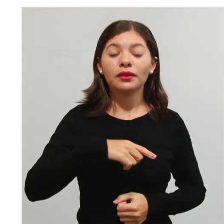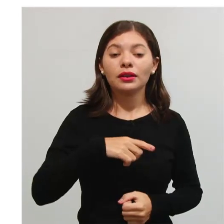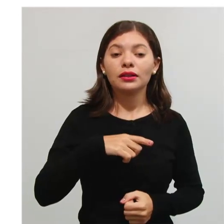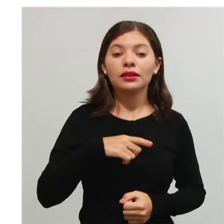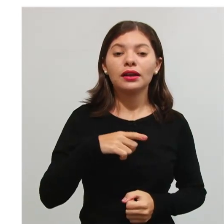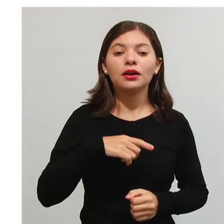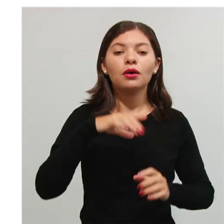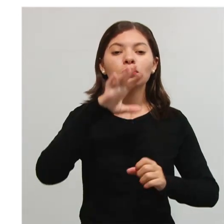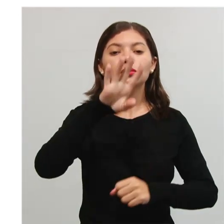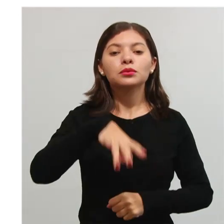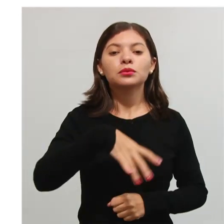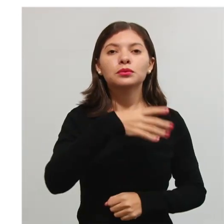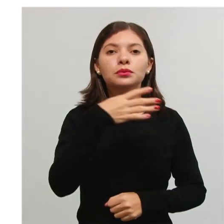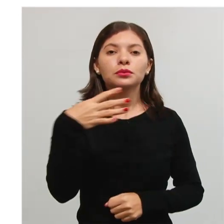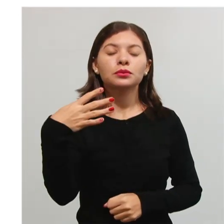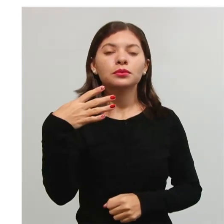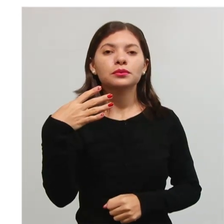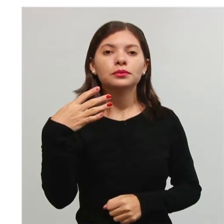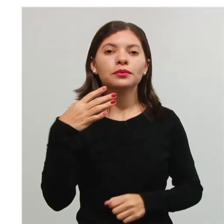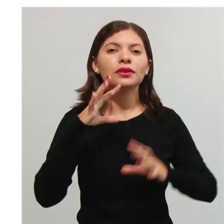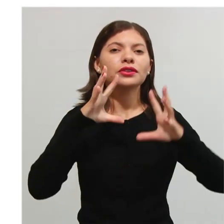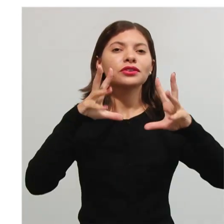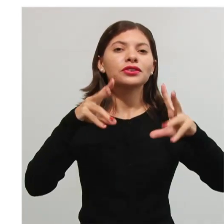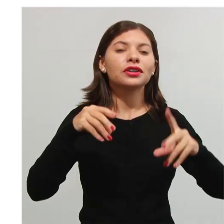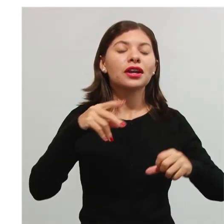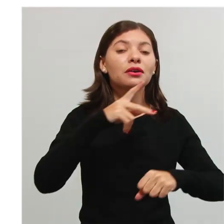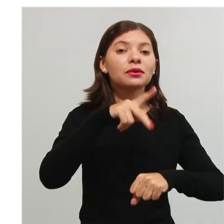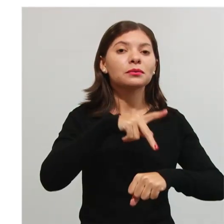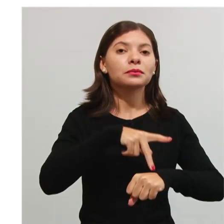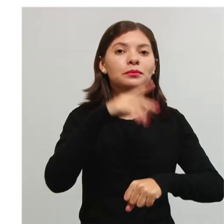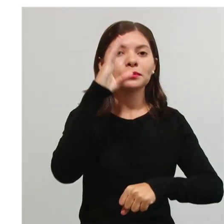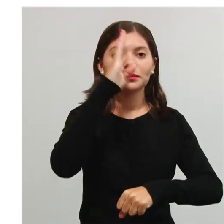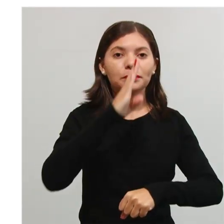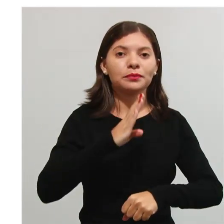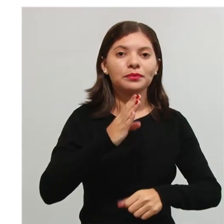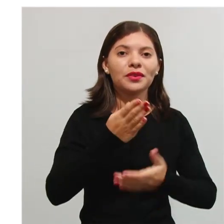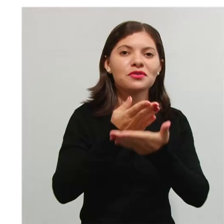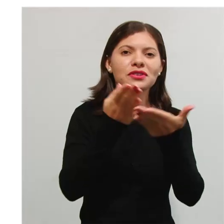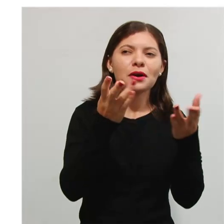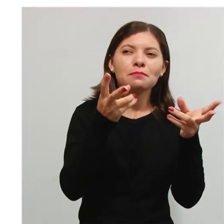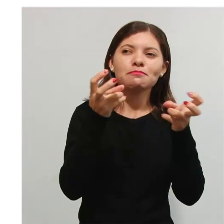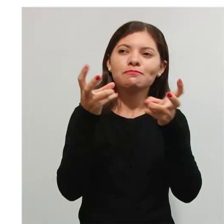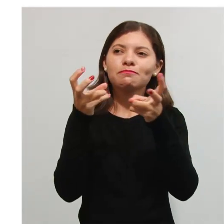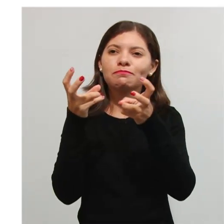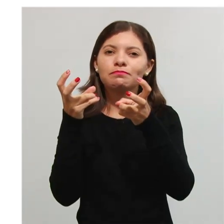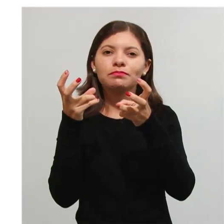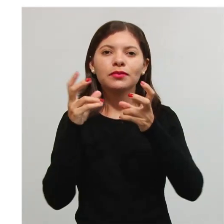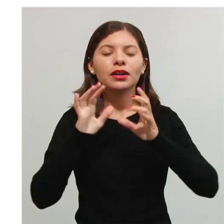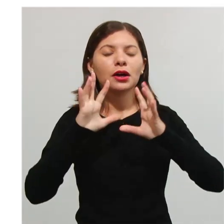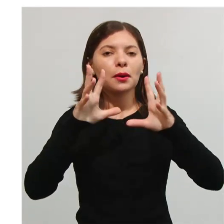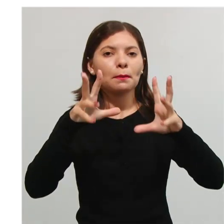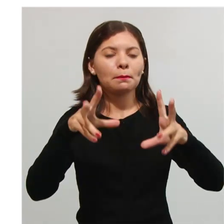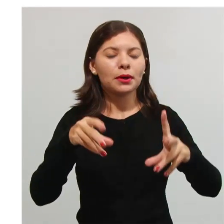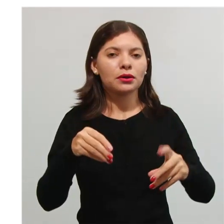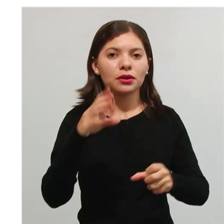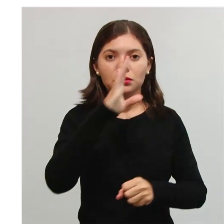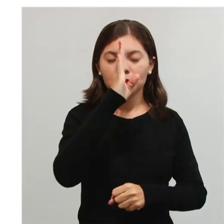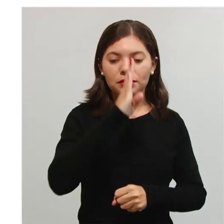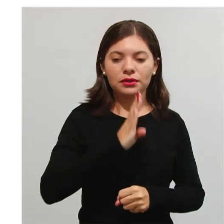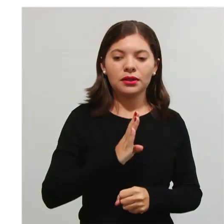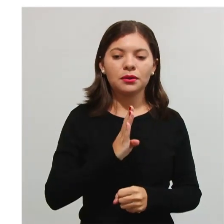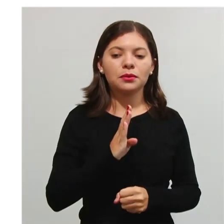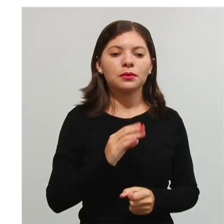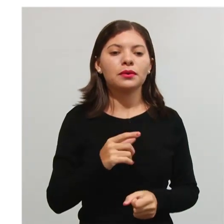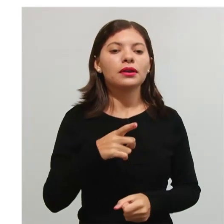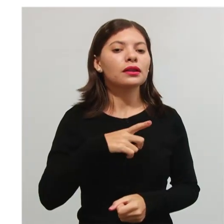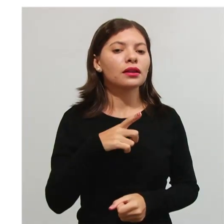vai mostrar um índice geral para os brasileiros e vocês vão perceber que a maioria dos brasileiros